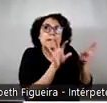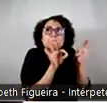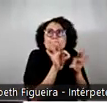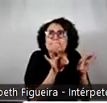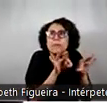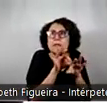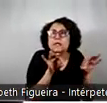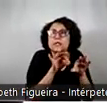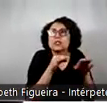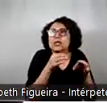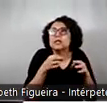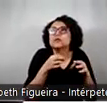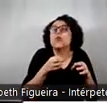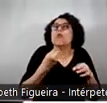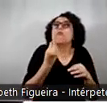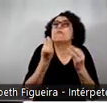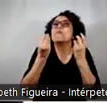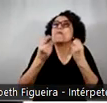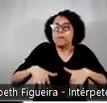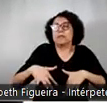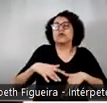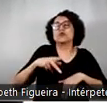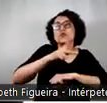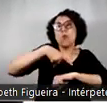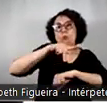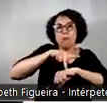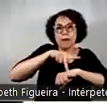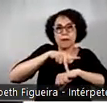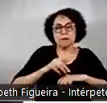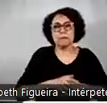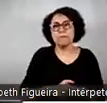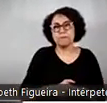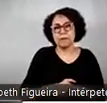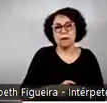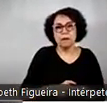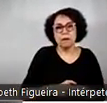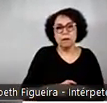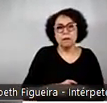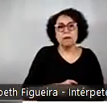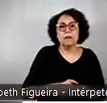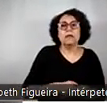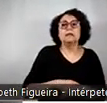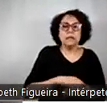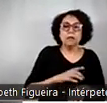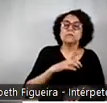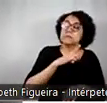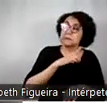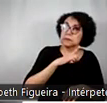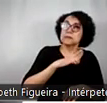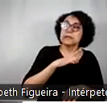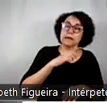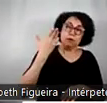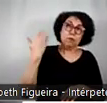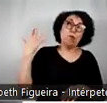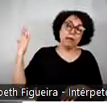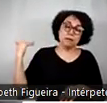gente viveu no Brasil até esse período. E aí essa lei continuou, né, do Estatuto do Estrangeiro, né,